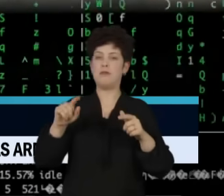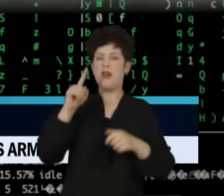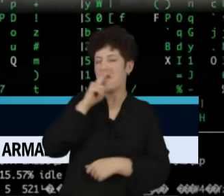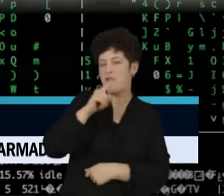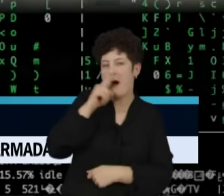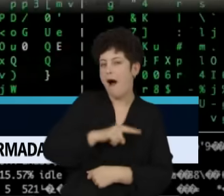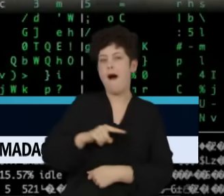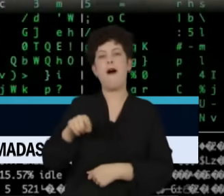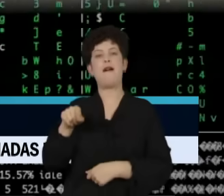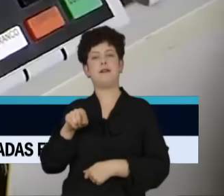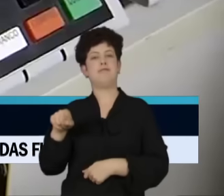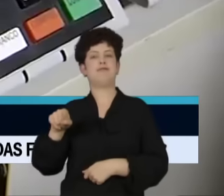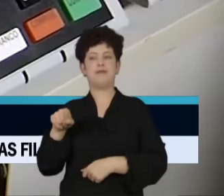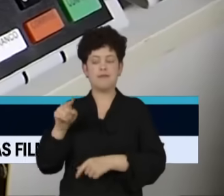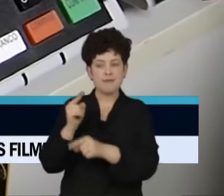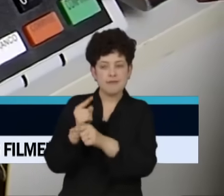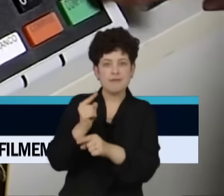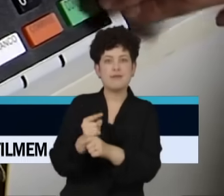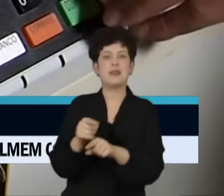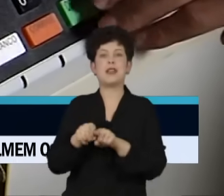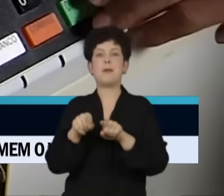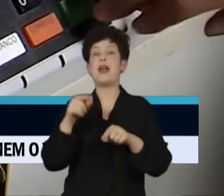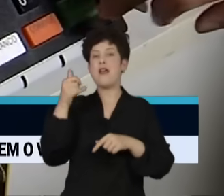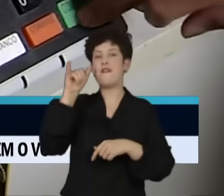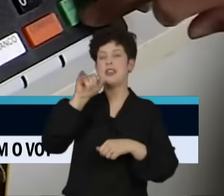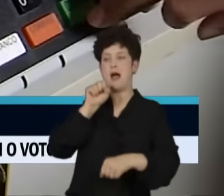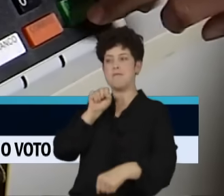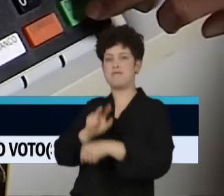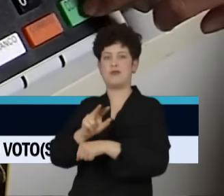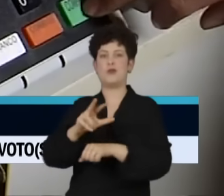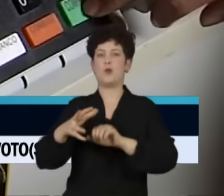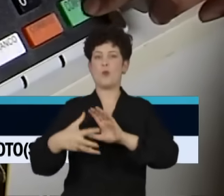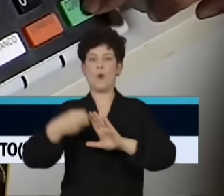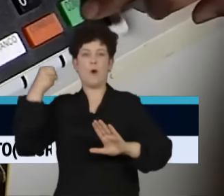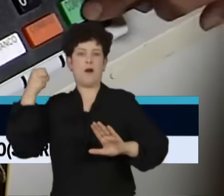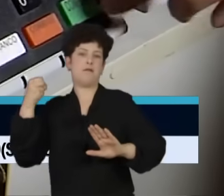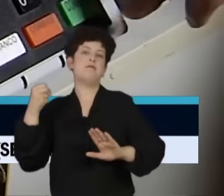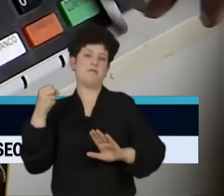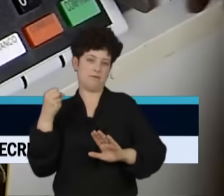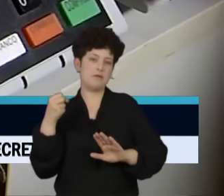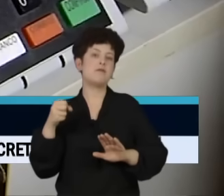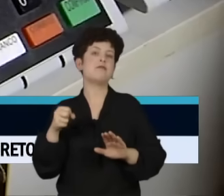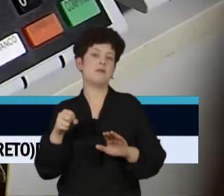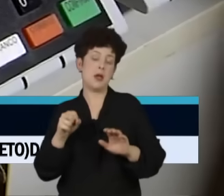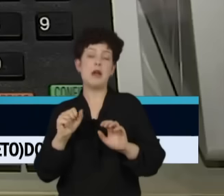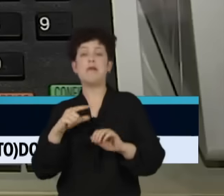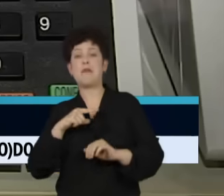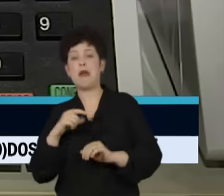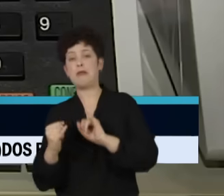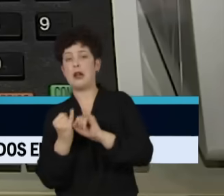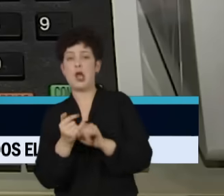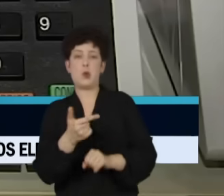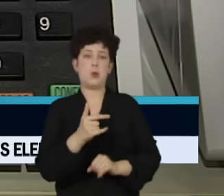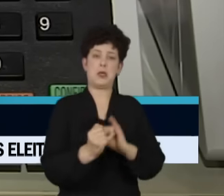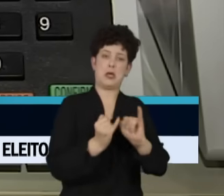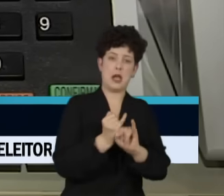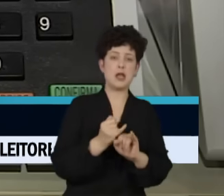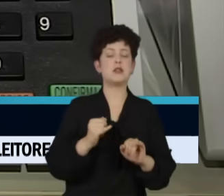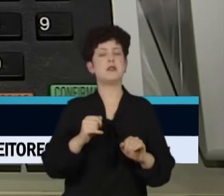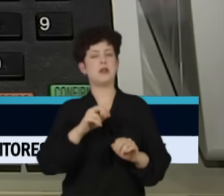falhas ou até mesmo ali ataques a um sistema que pode estar conectado ou não à internet. Auditoria,